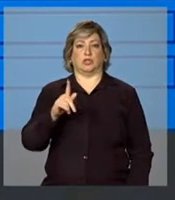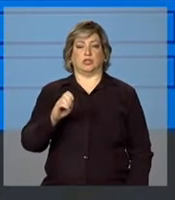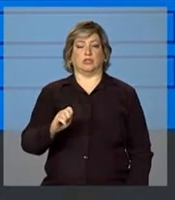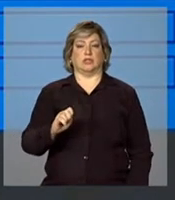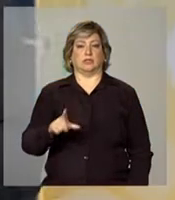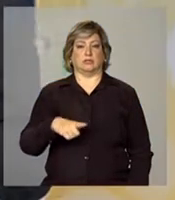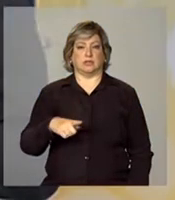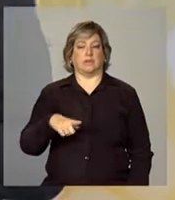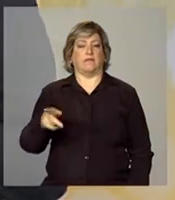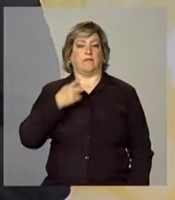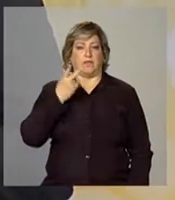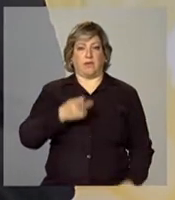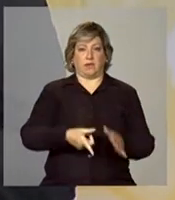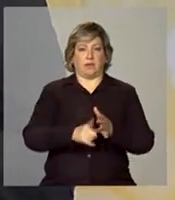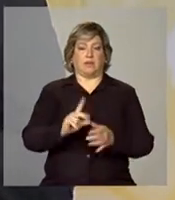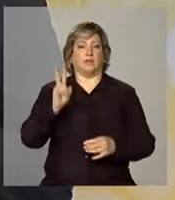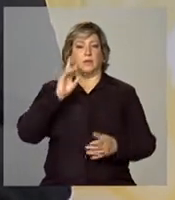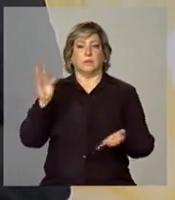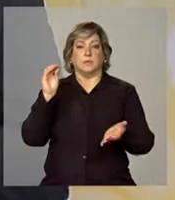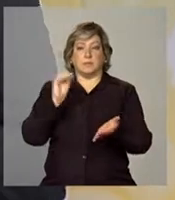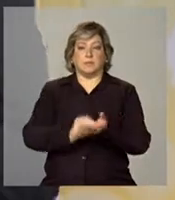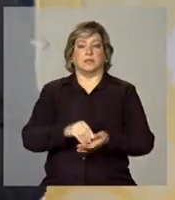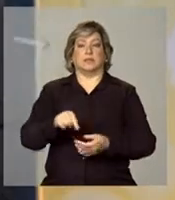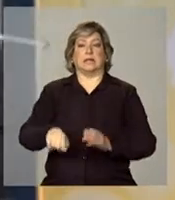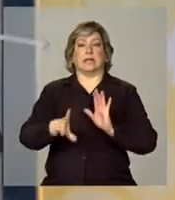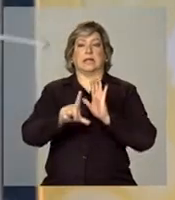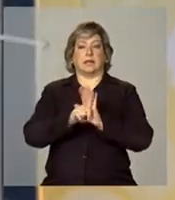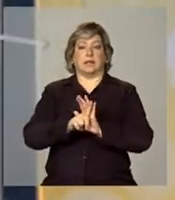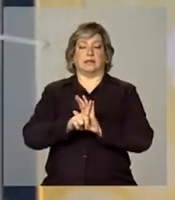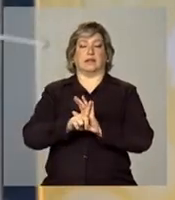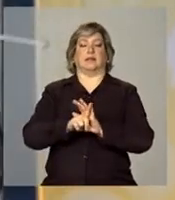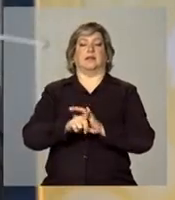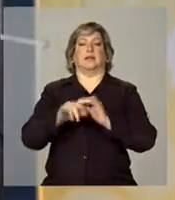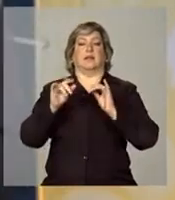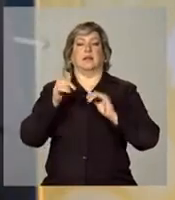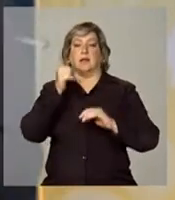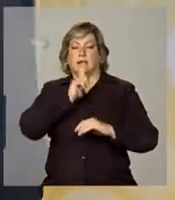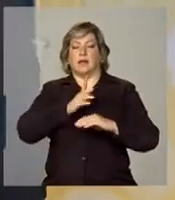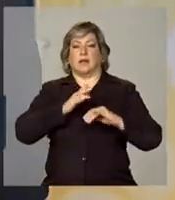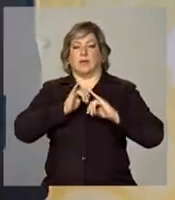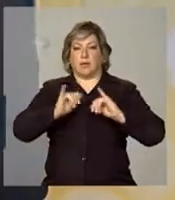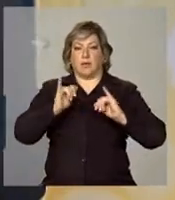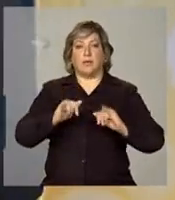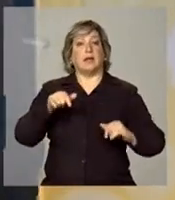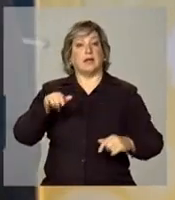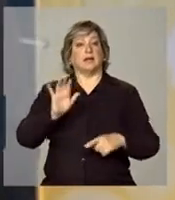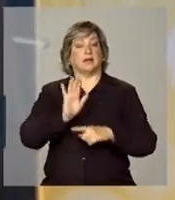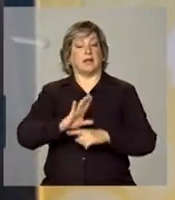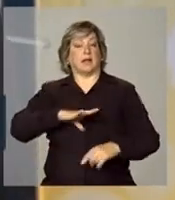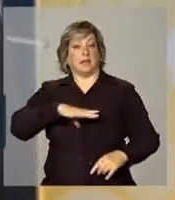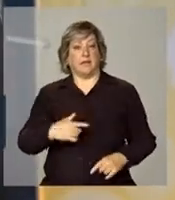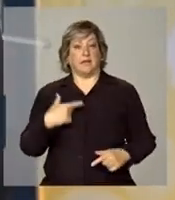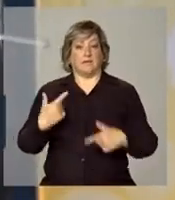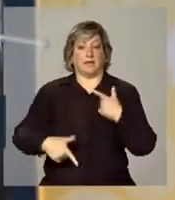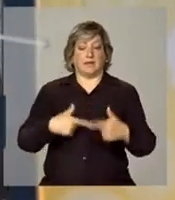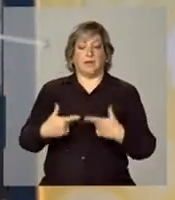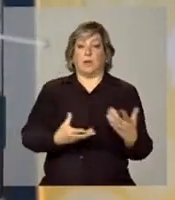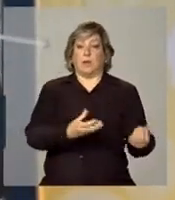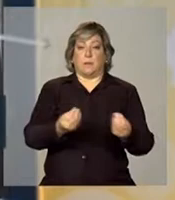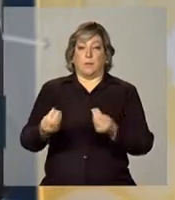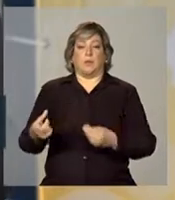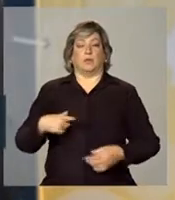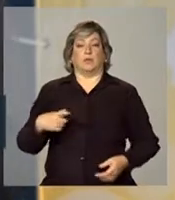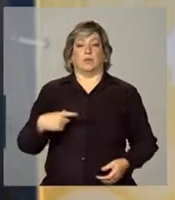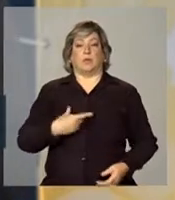implantação da Lei de Acesso à Informação, ela traz desafios. Ela trouxe desafios no governo federal. Então, foram muitos desafios que